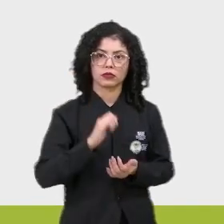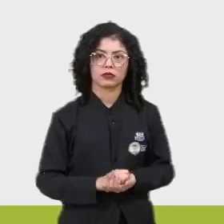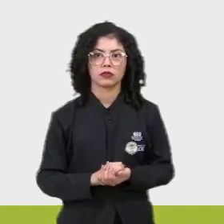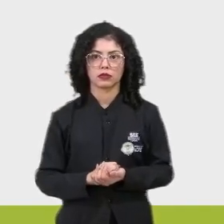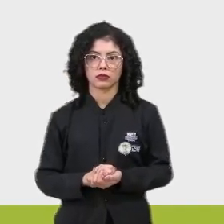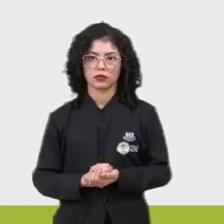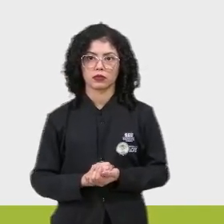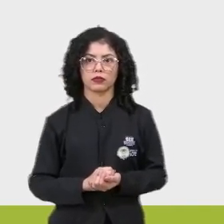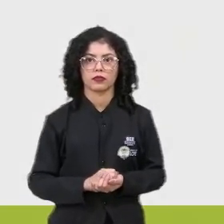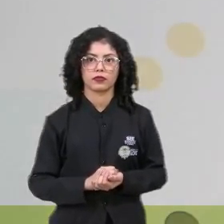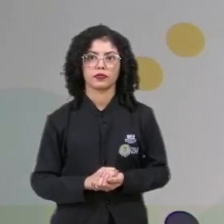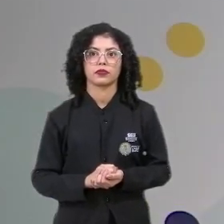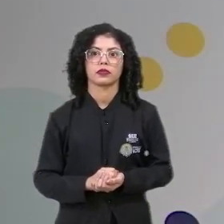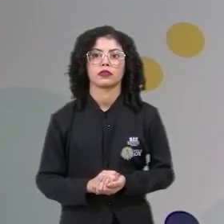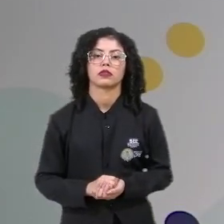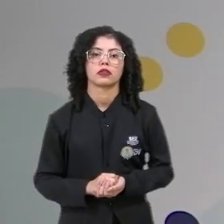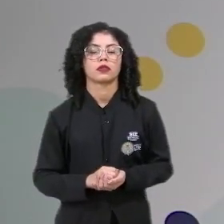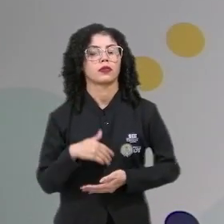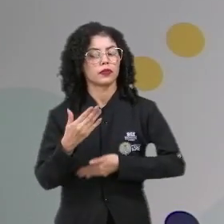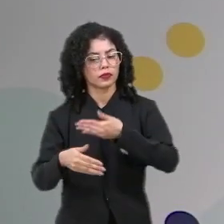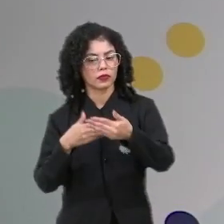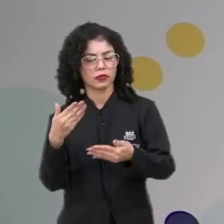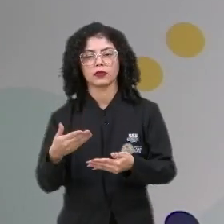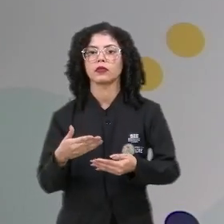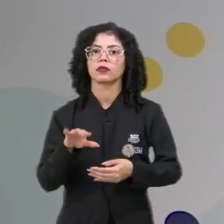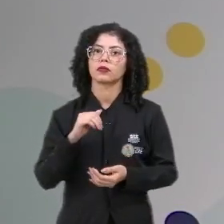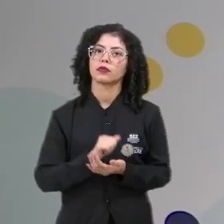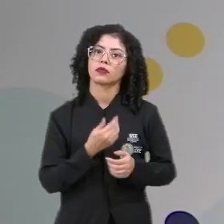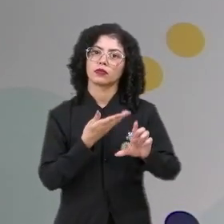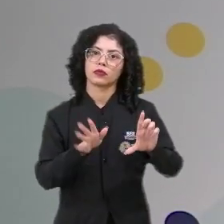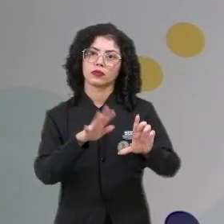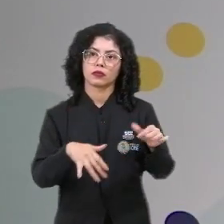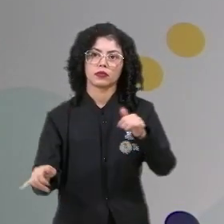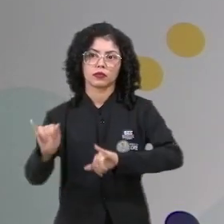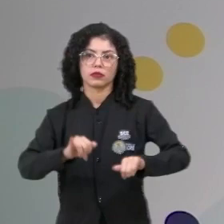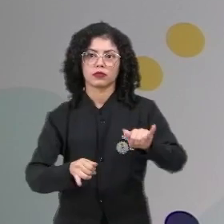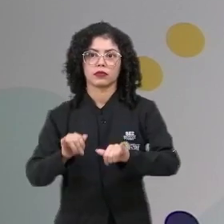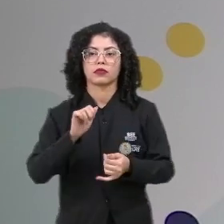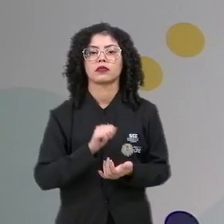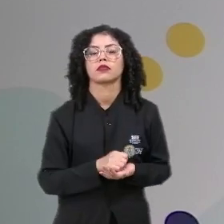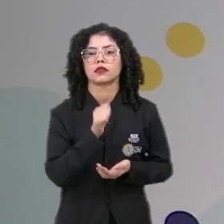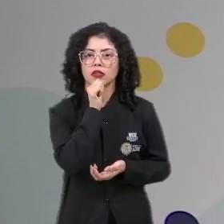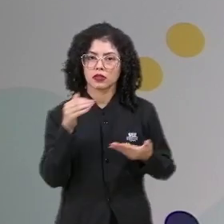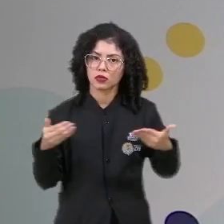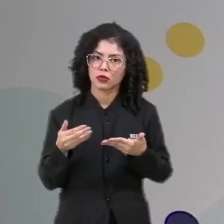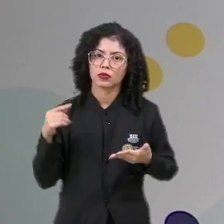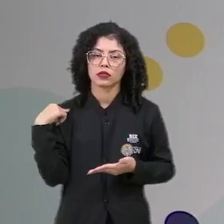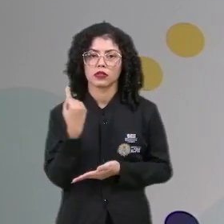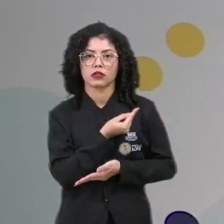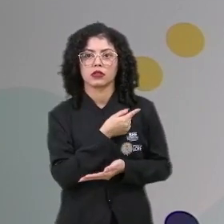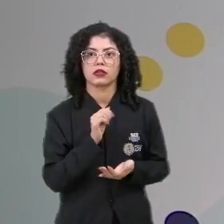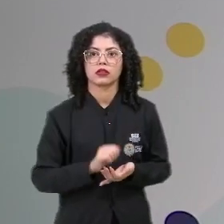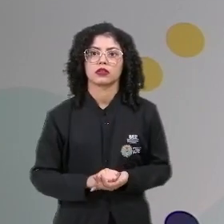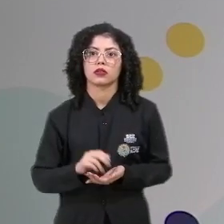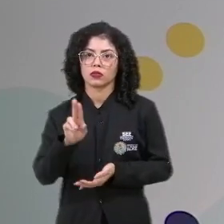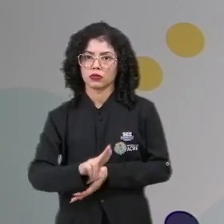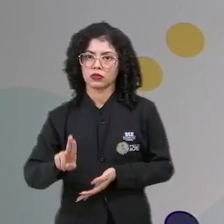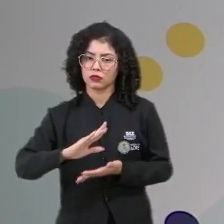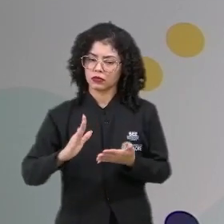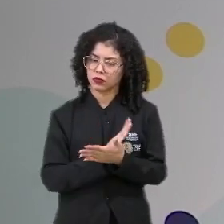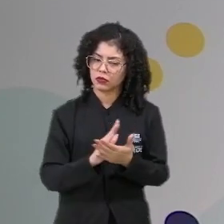e importantes para a evolução da tabela periódica. É tanto que até hoje, na atualidade, utilizamos